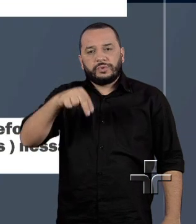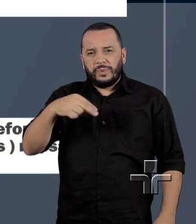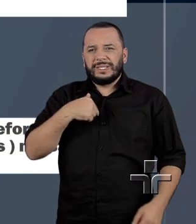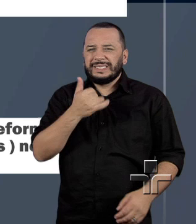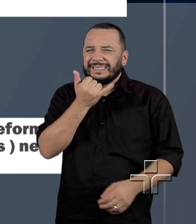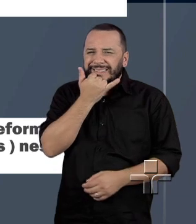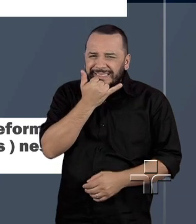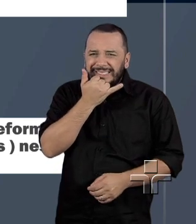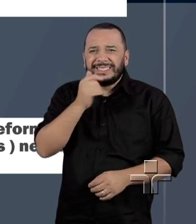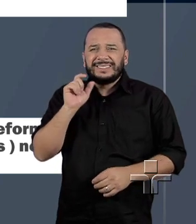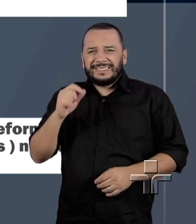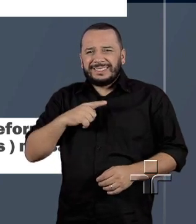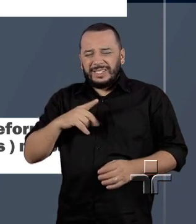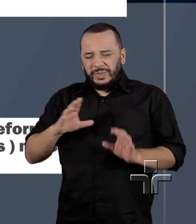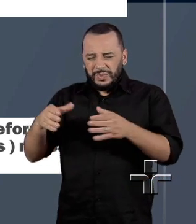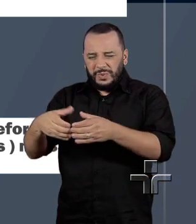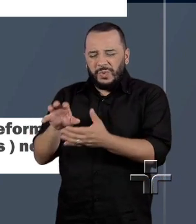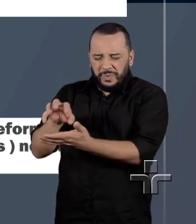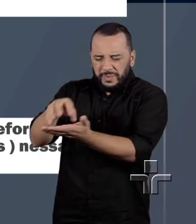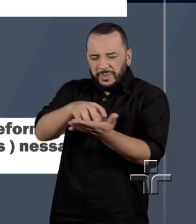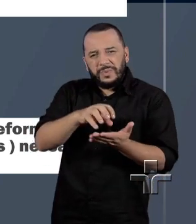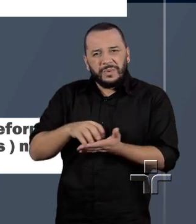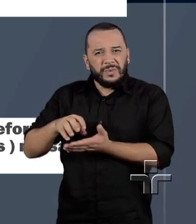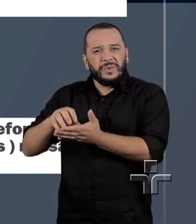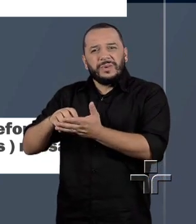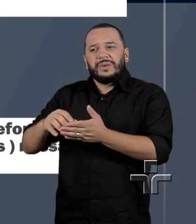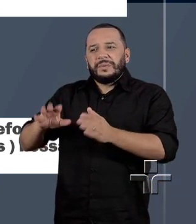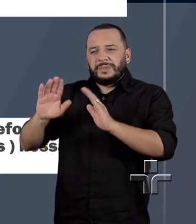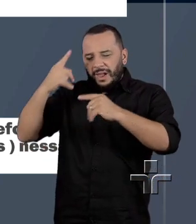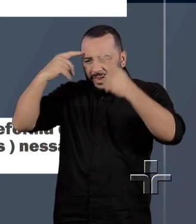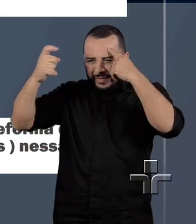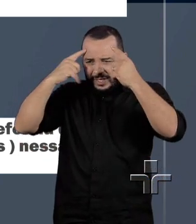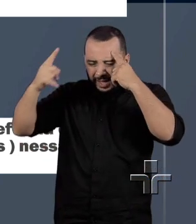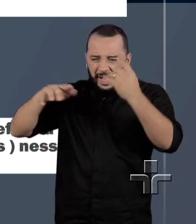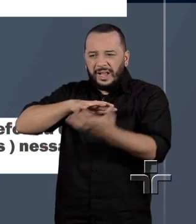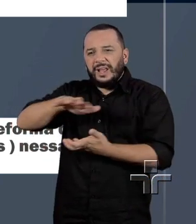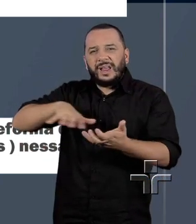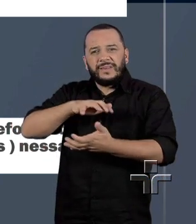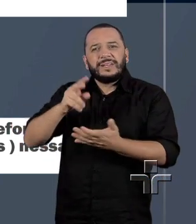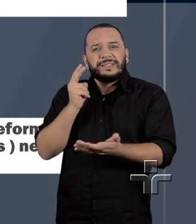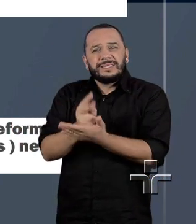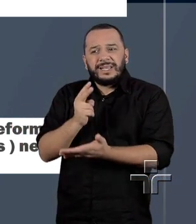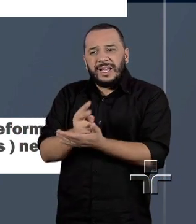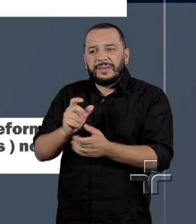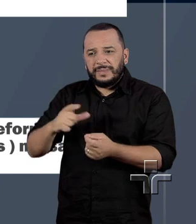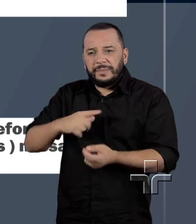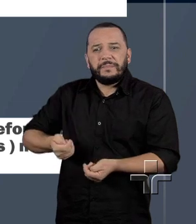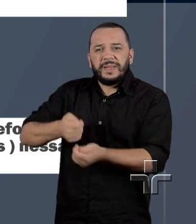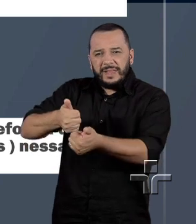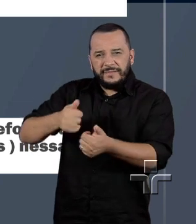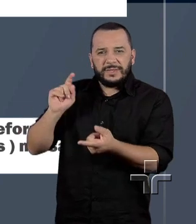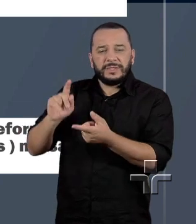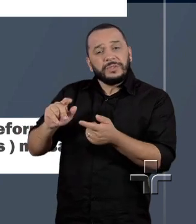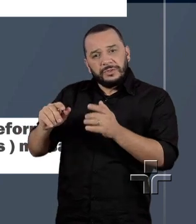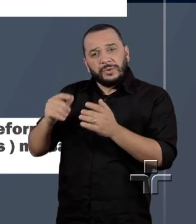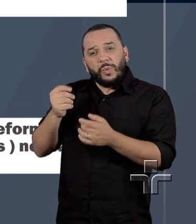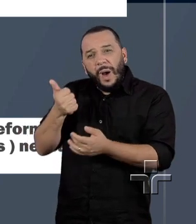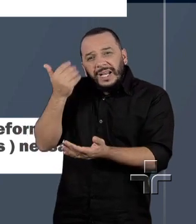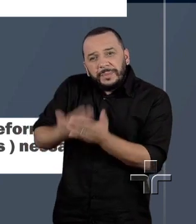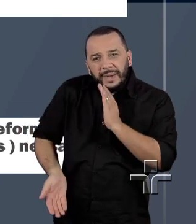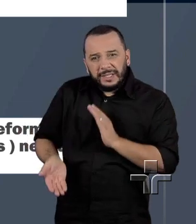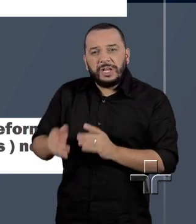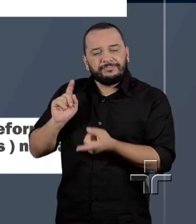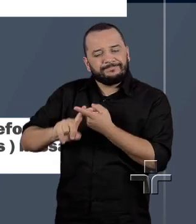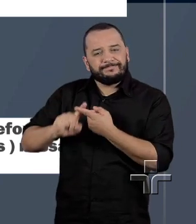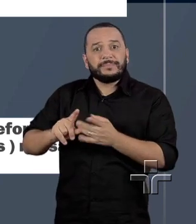ver ações corporativistas do funcionalismo inventar greves sempre que seus privilégios são ameaçados. José Coura está